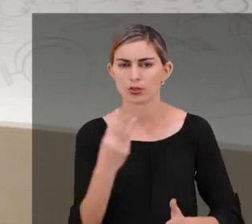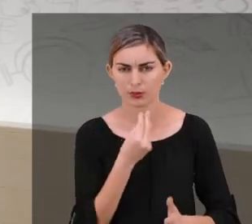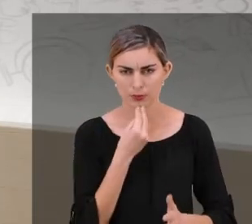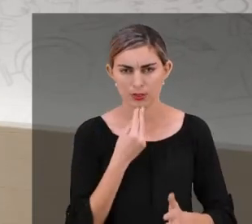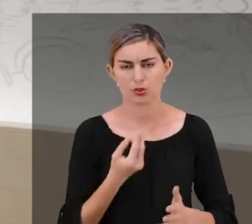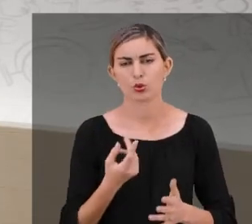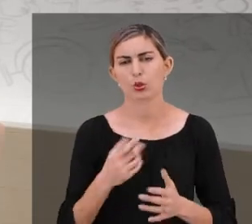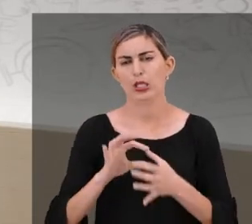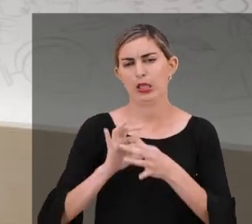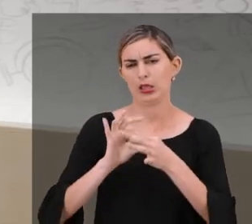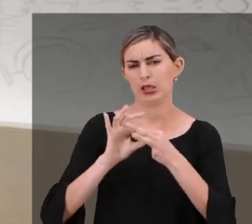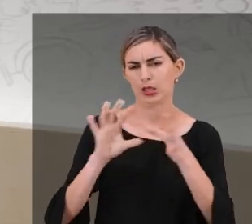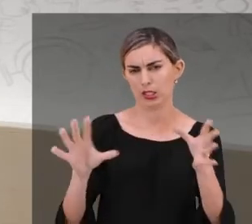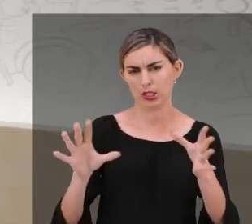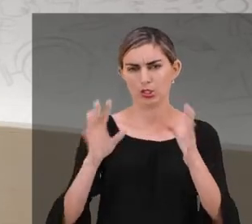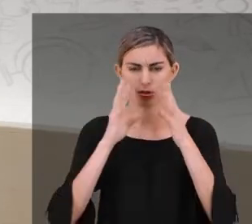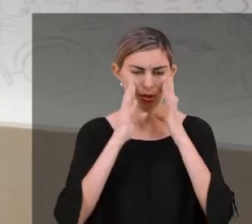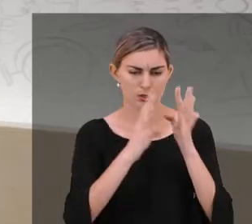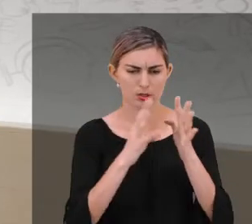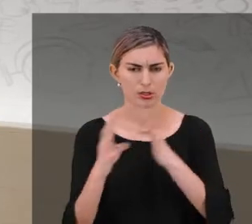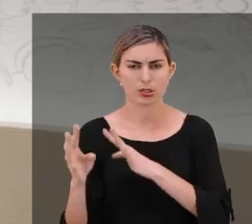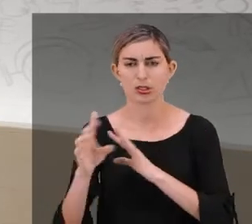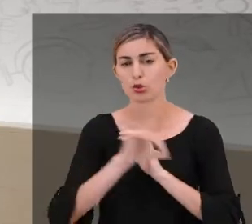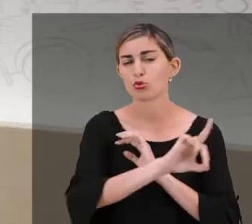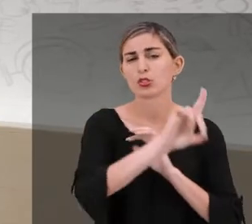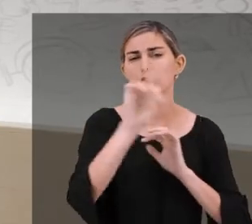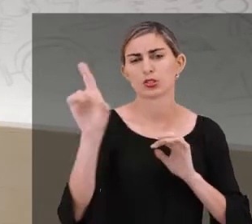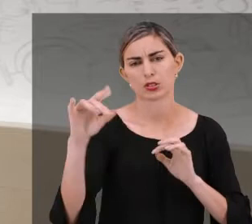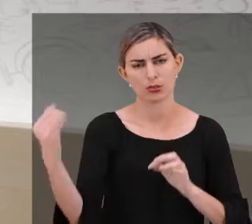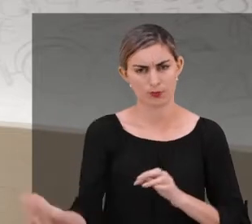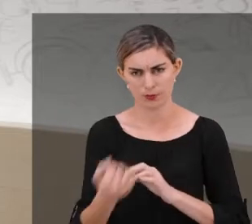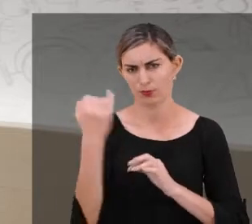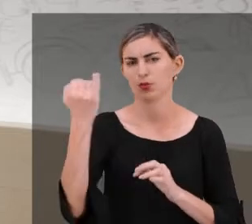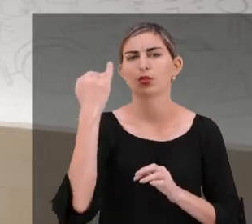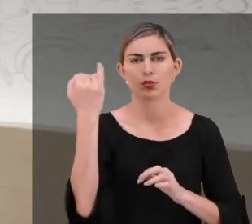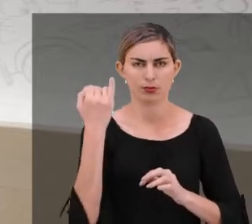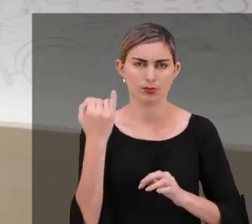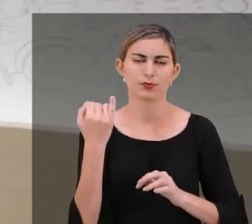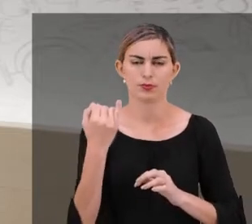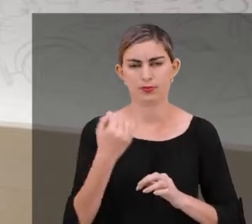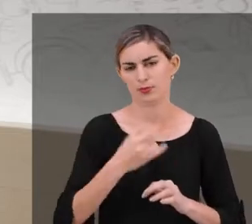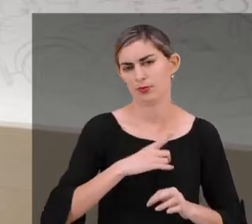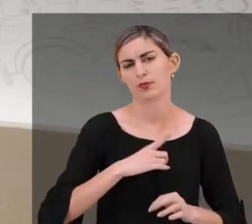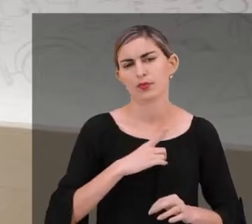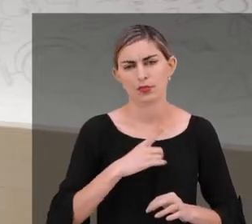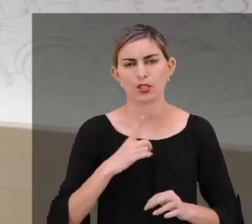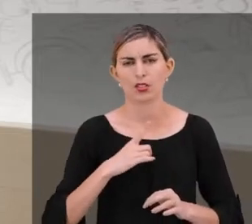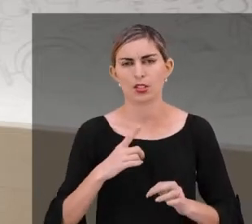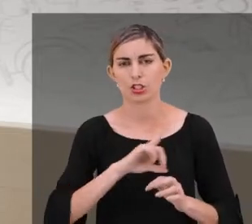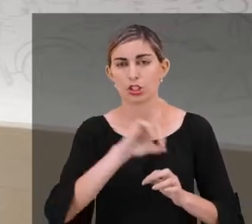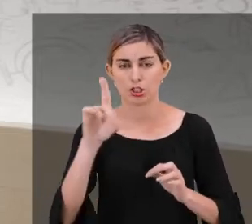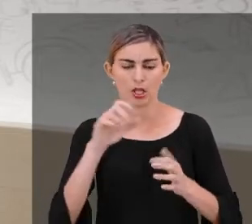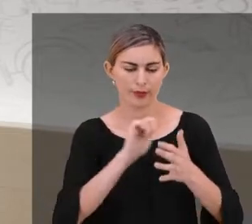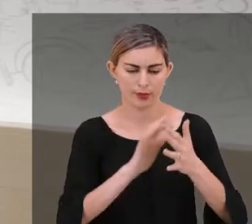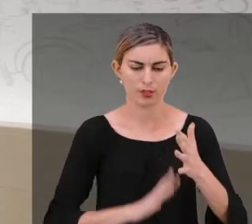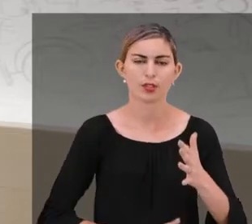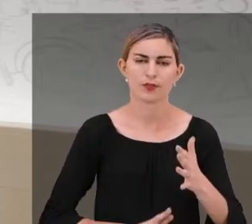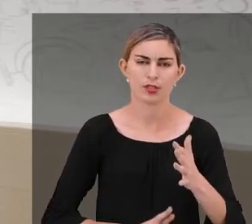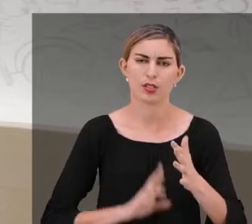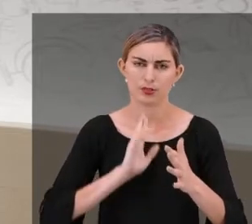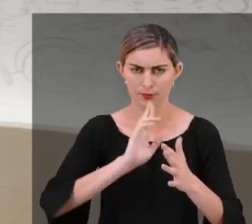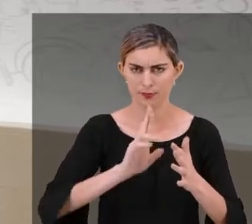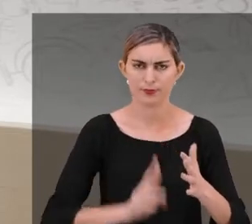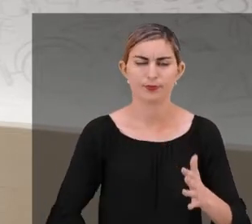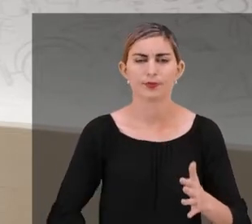ainda conhecimento. Não deixe de prestar atenção nas datas, que é de suma importância, porque tem data para ser entregue essas